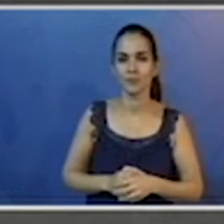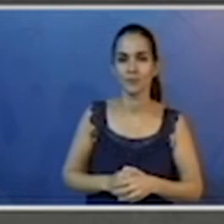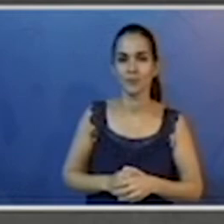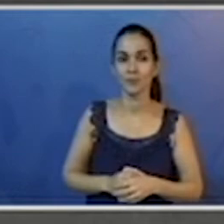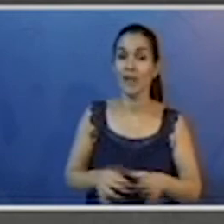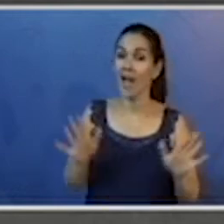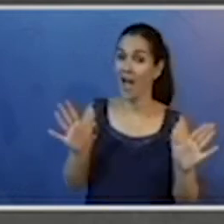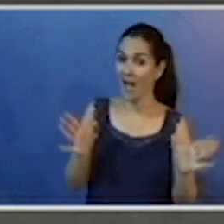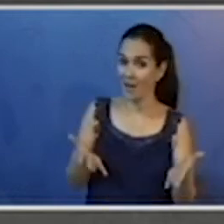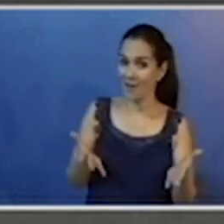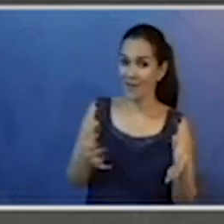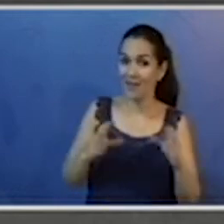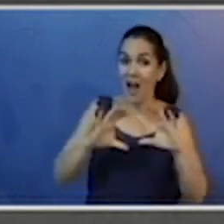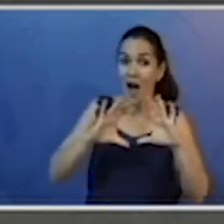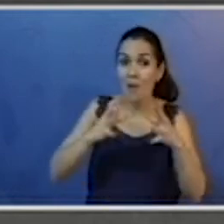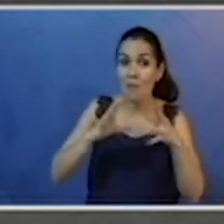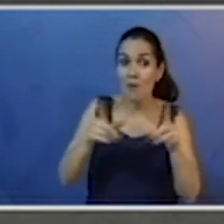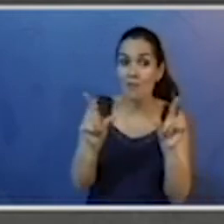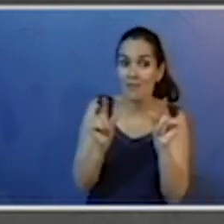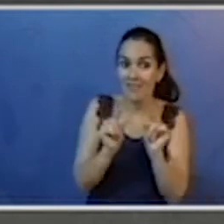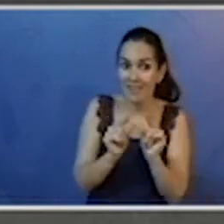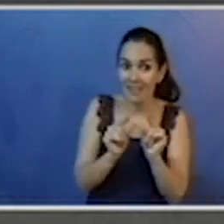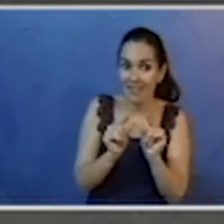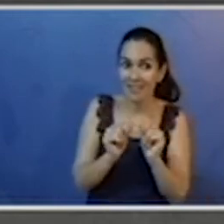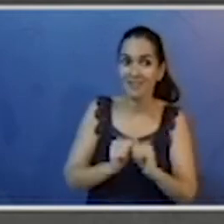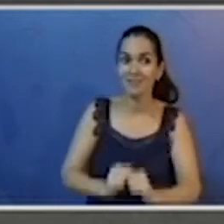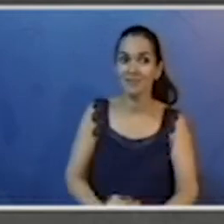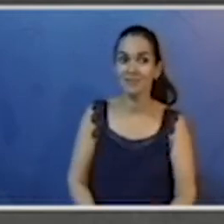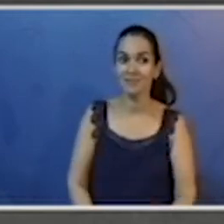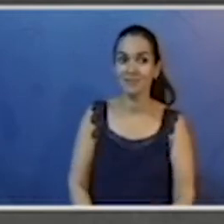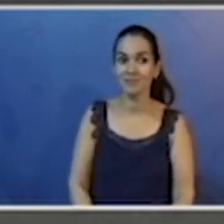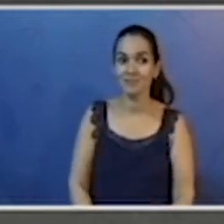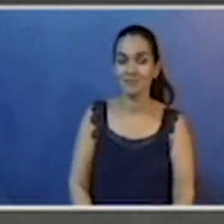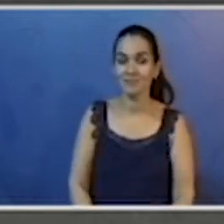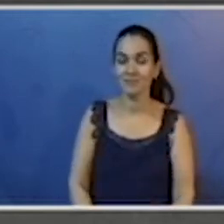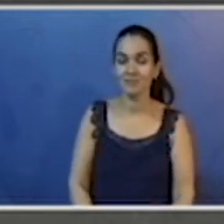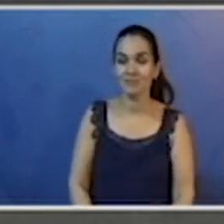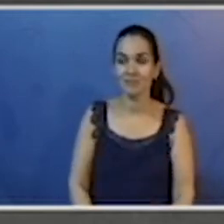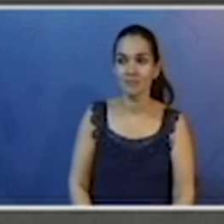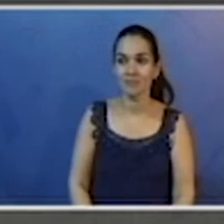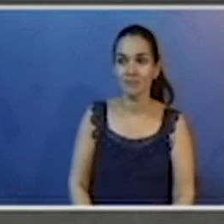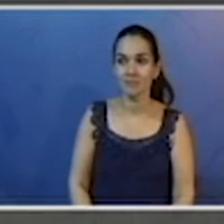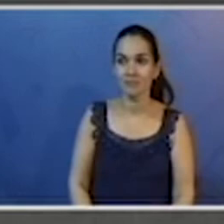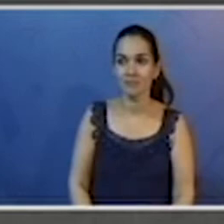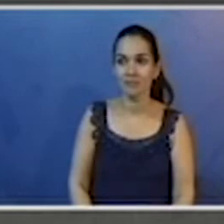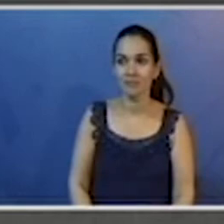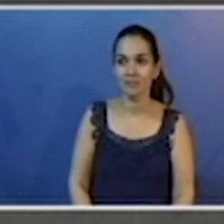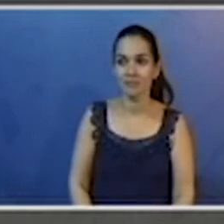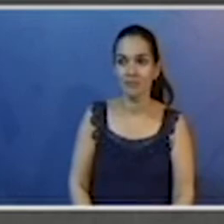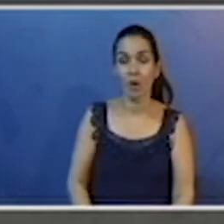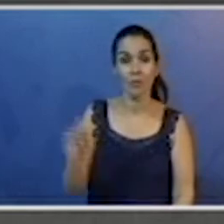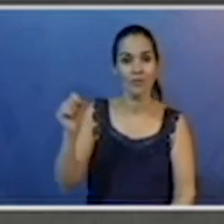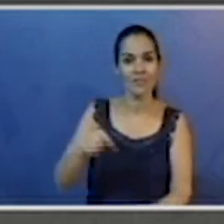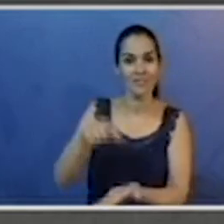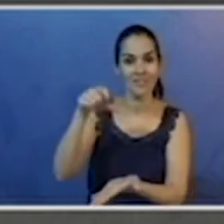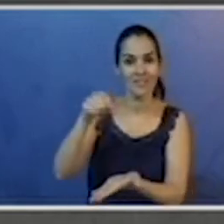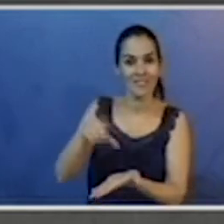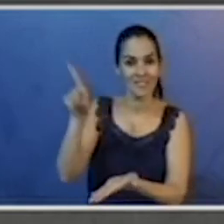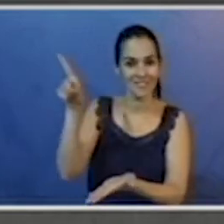vamos agora para bola pequena então vamos para bola pequena eu vou pegar a bolinha de pingue-pongue das três eu escolhi a